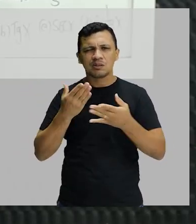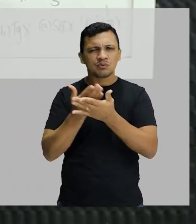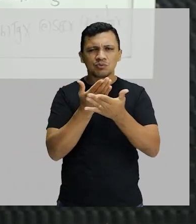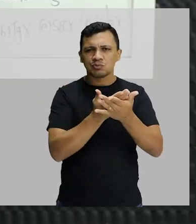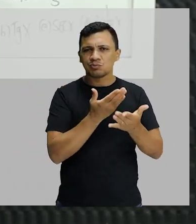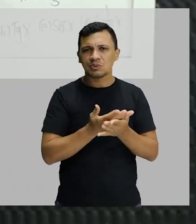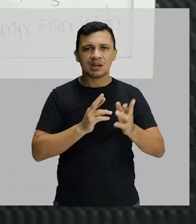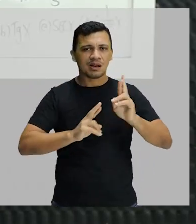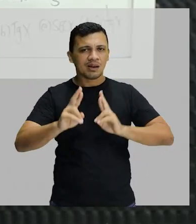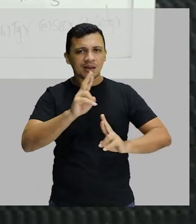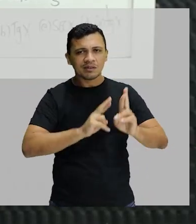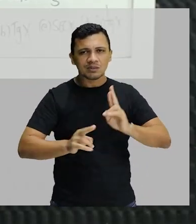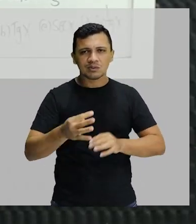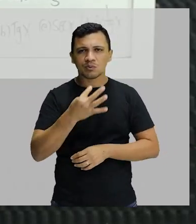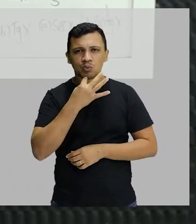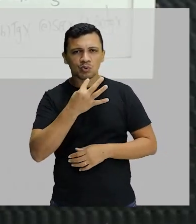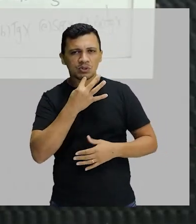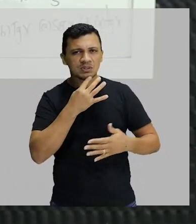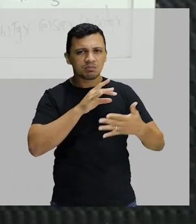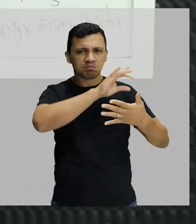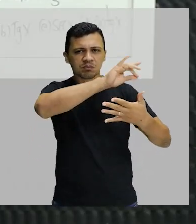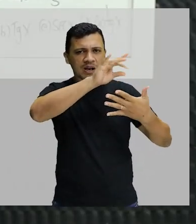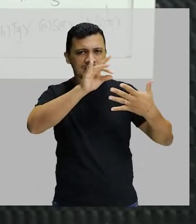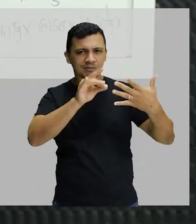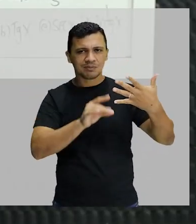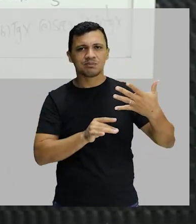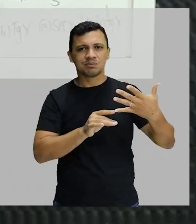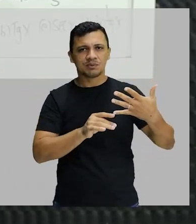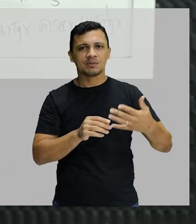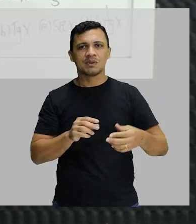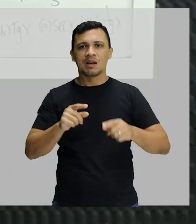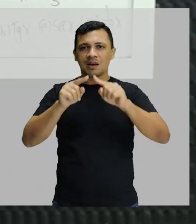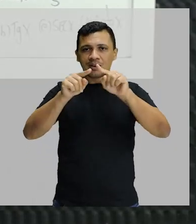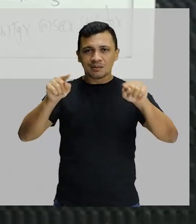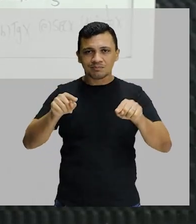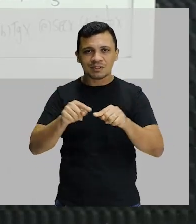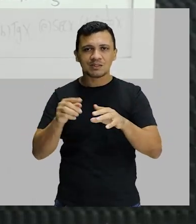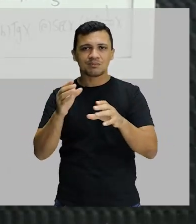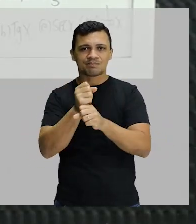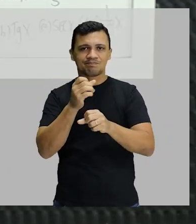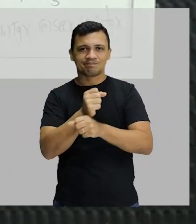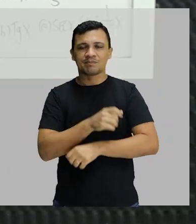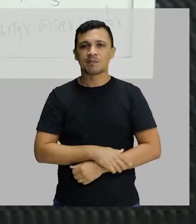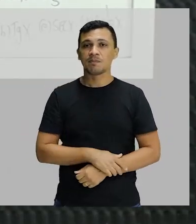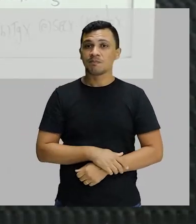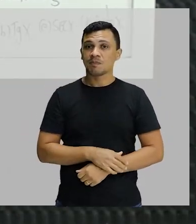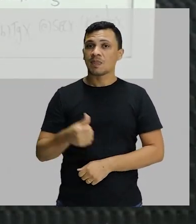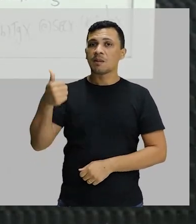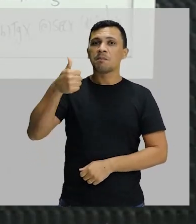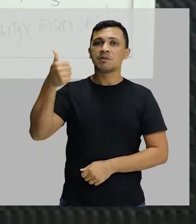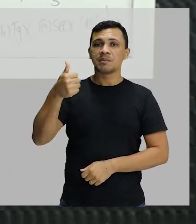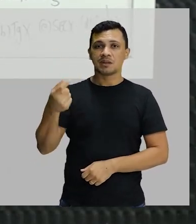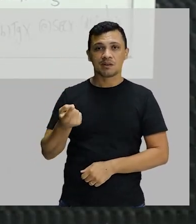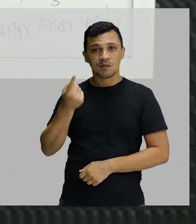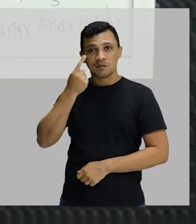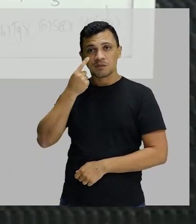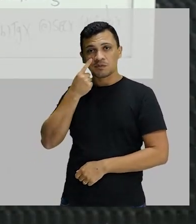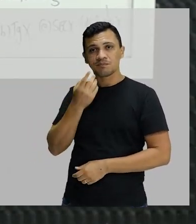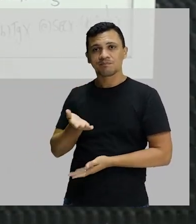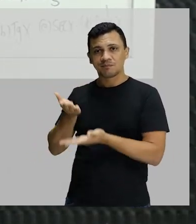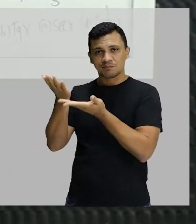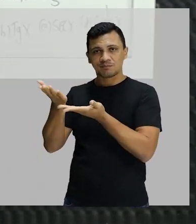relações, conhecer essas relações trigonométricas. Tá? Primeiro, galera, a gente vai ver a relação fundamental